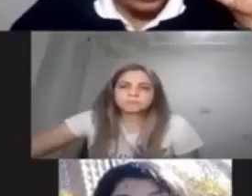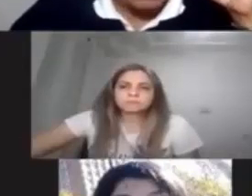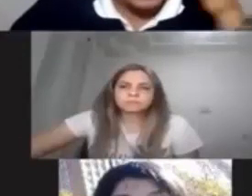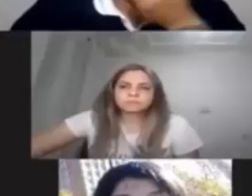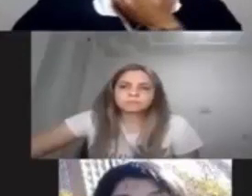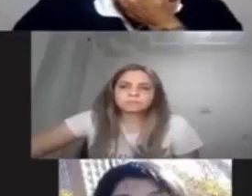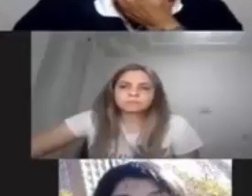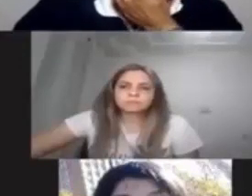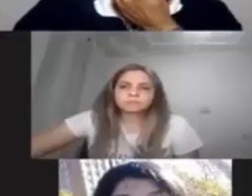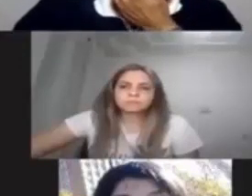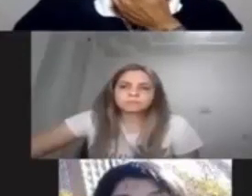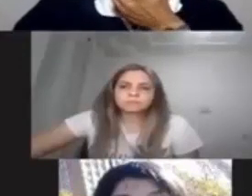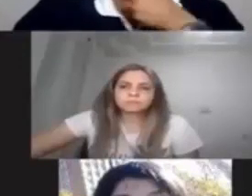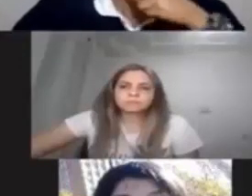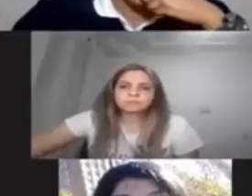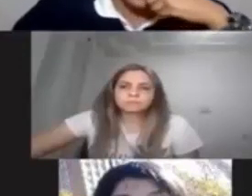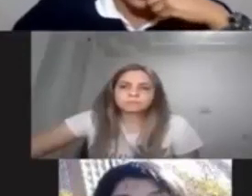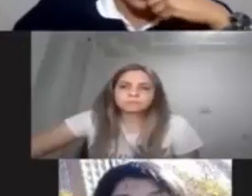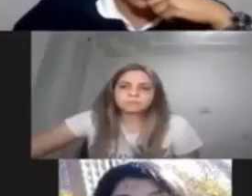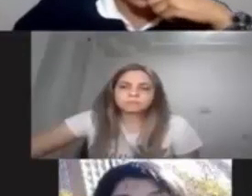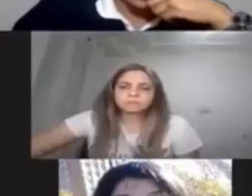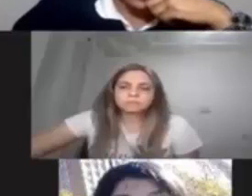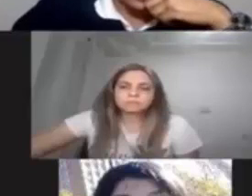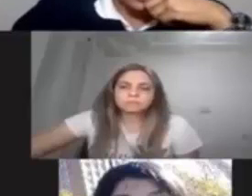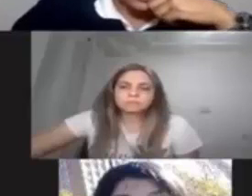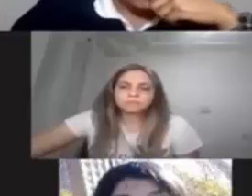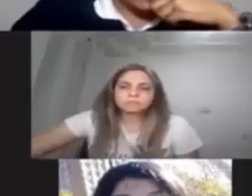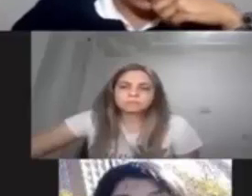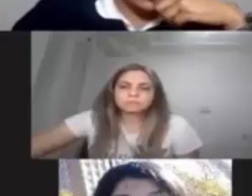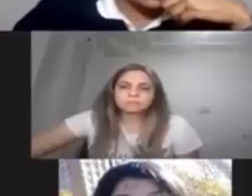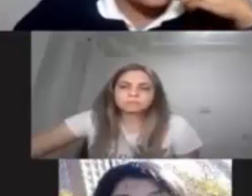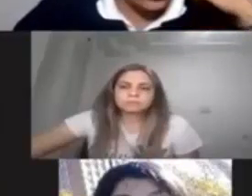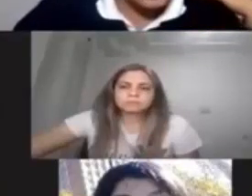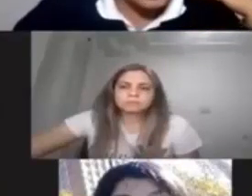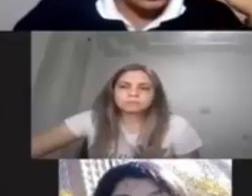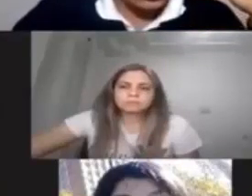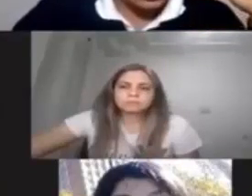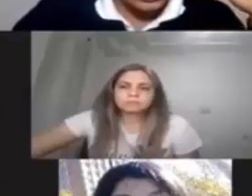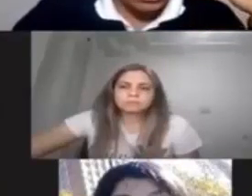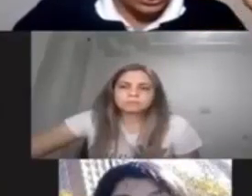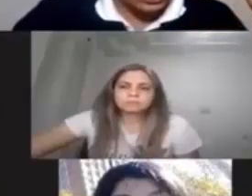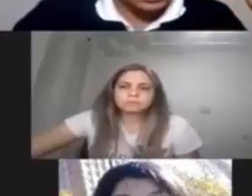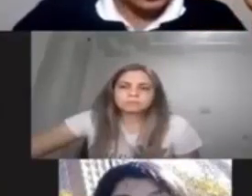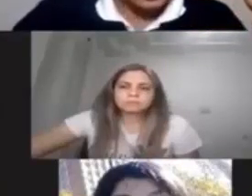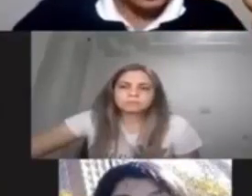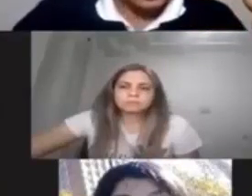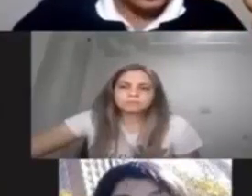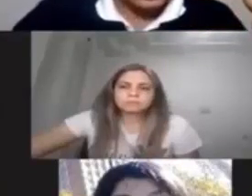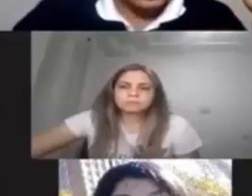Agora, para onde Jesus foi quando ele morreu, gente? Para onde Jesus foi quando ele morreu?